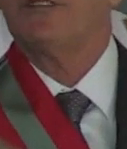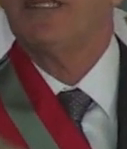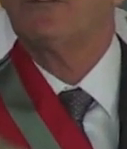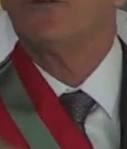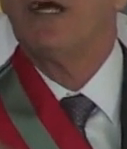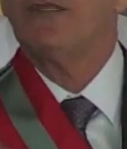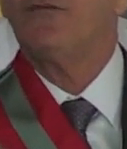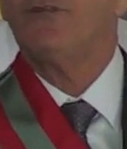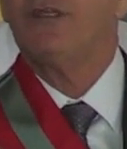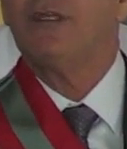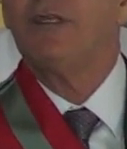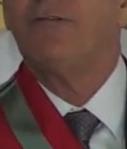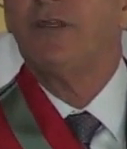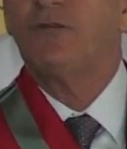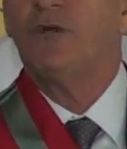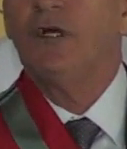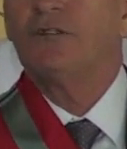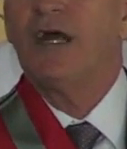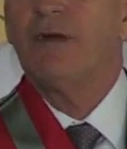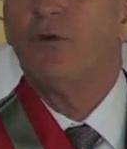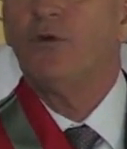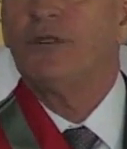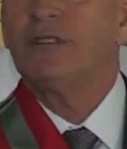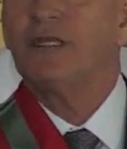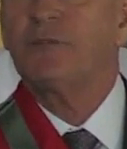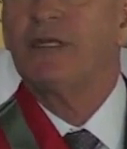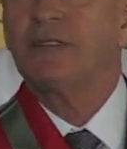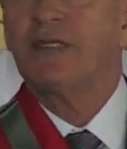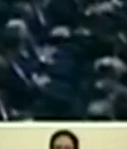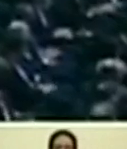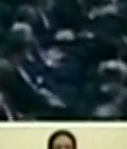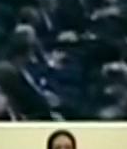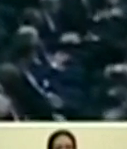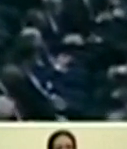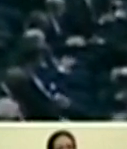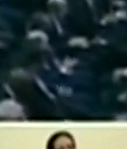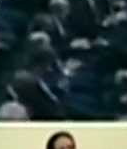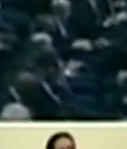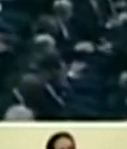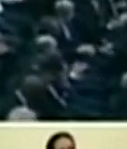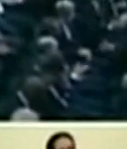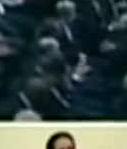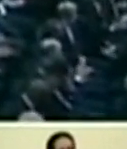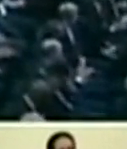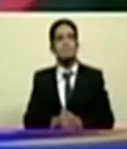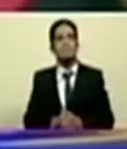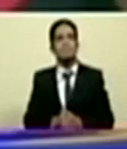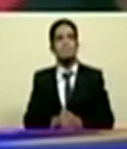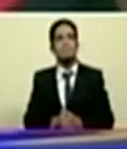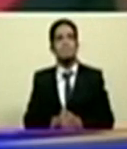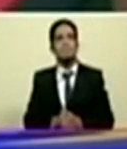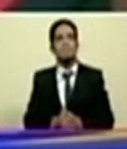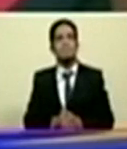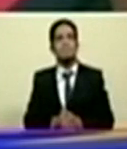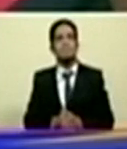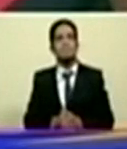jair bolsonaro o novo presidente do brasil não esteve na tomada de posse para um segundo mandato nicolás maduro mas não ficou fora do discurso